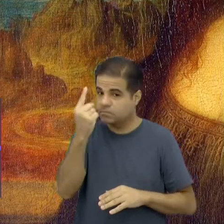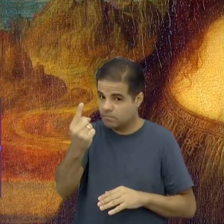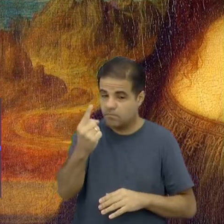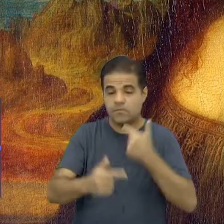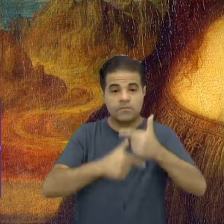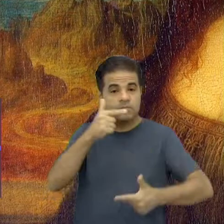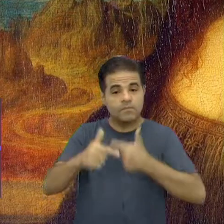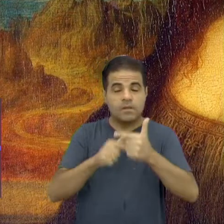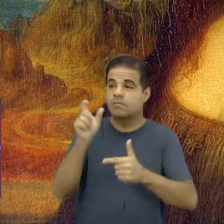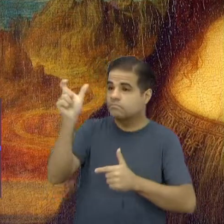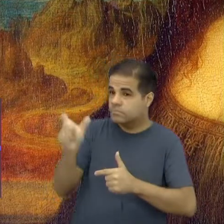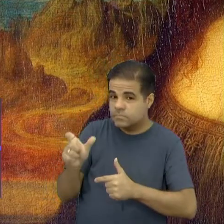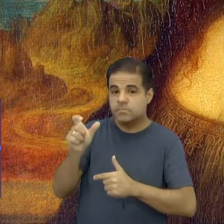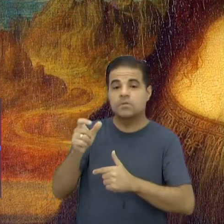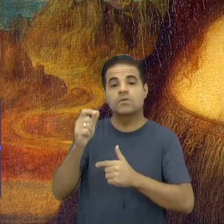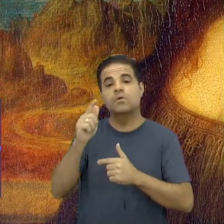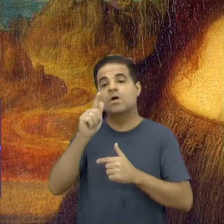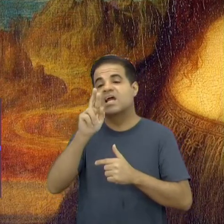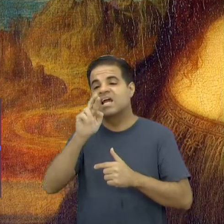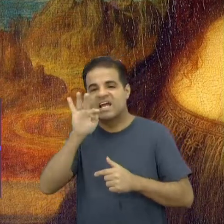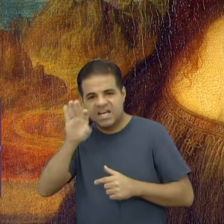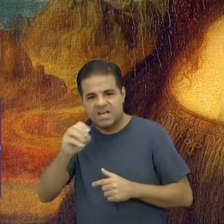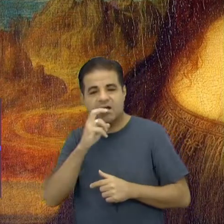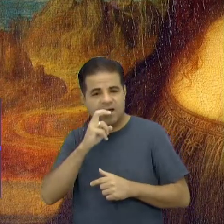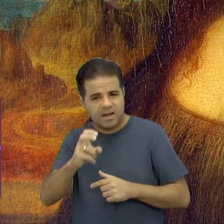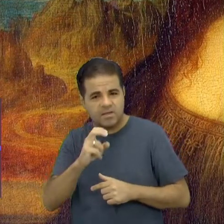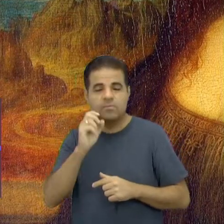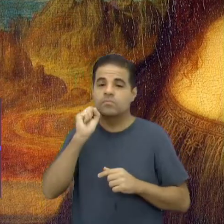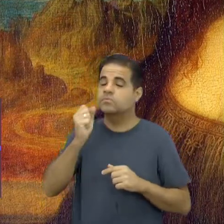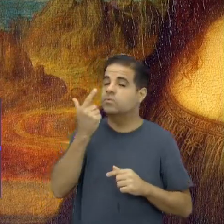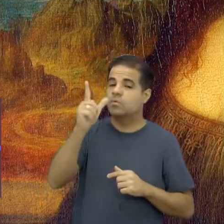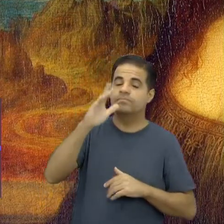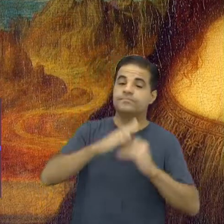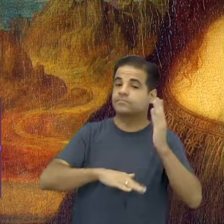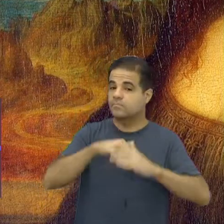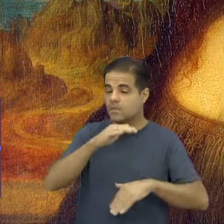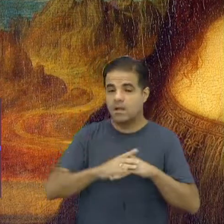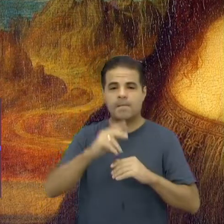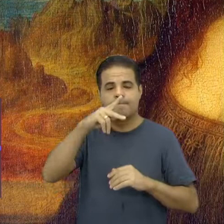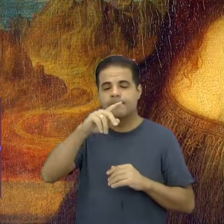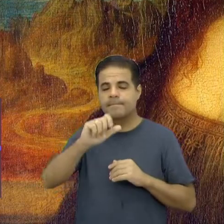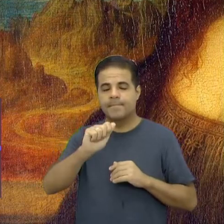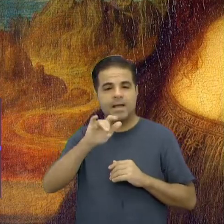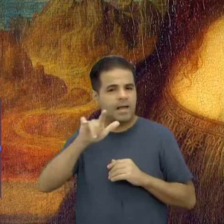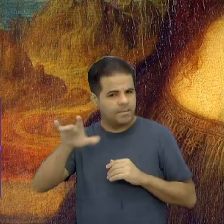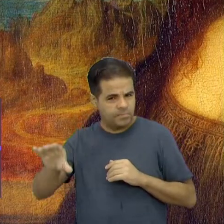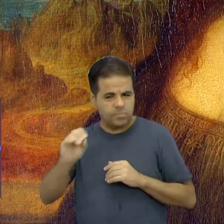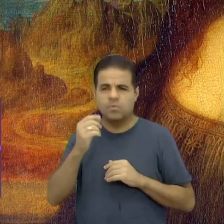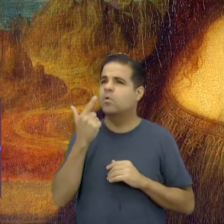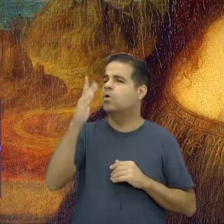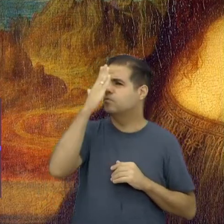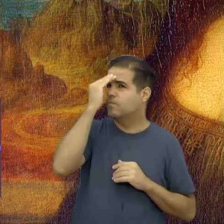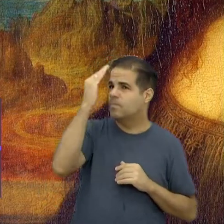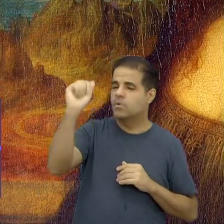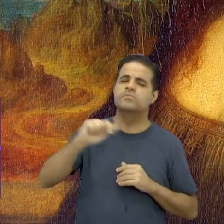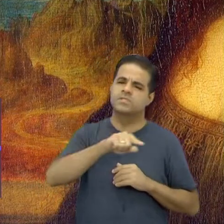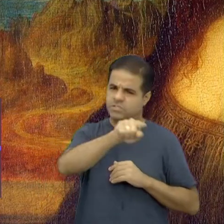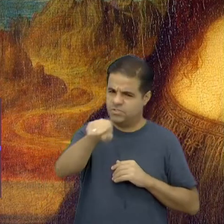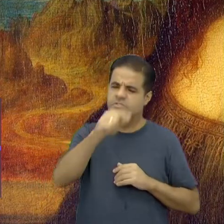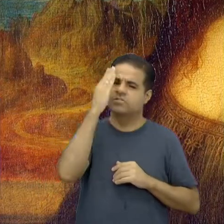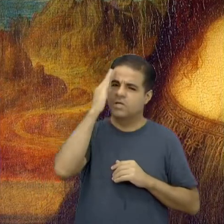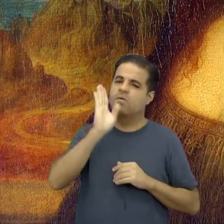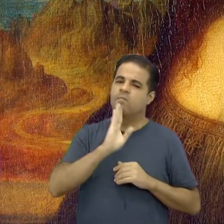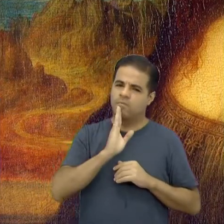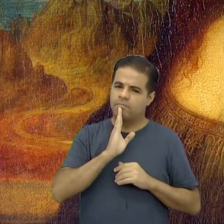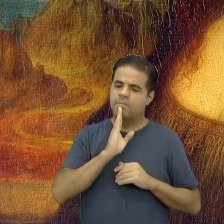a Mona Lisa, mas poderia ser o Grito, enfim, poderia ser uma obra do Pablo Picasso, qualquer outro artista aí famoso que vocês já conhecem ao longo da história